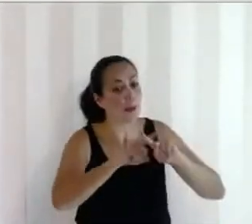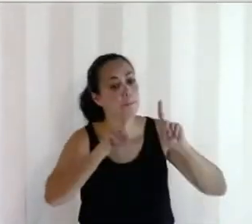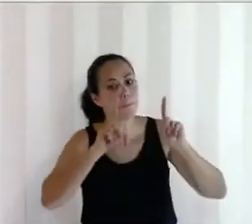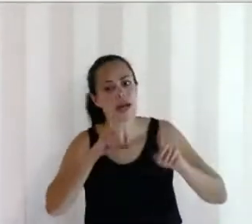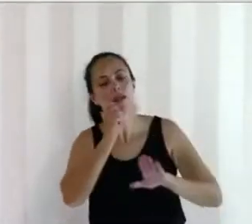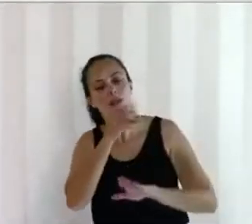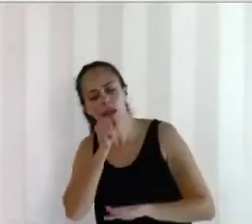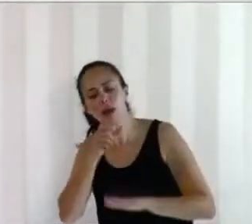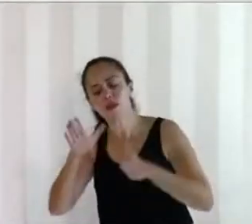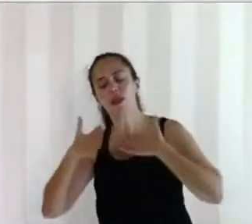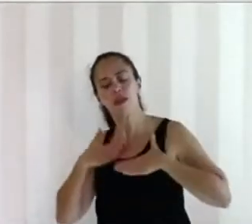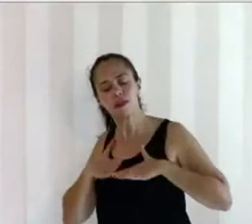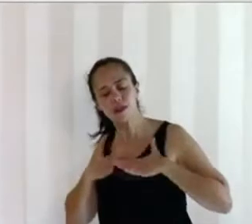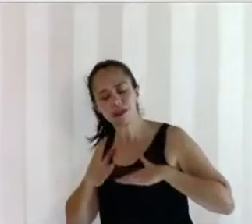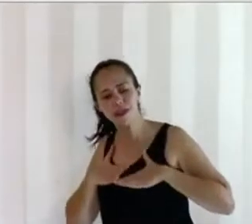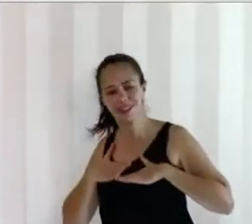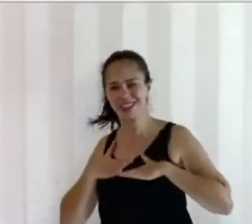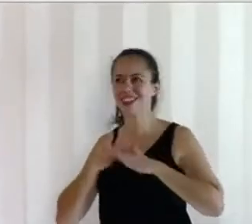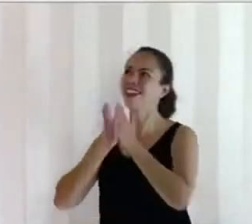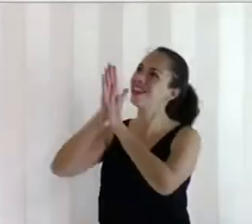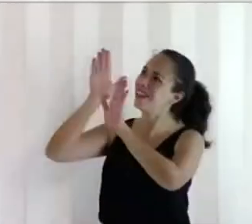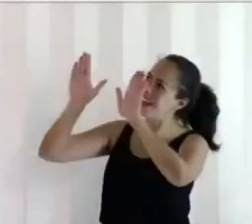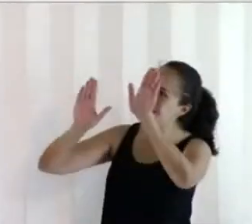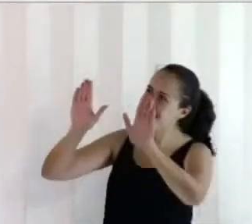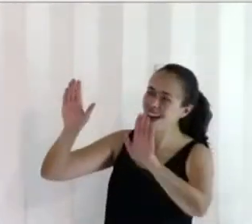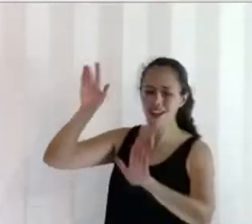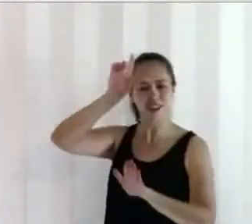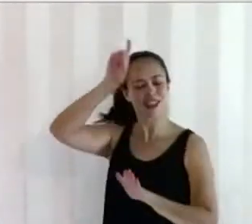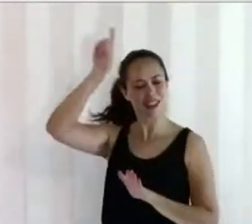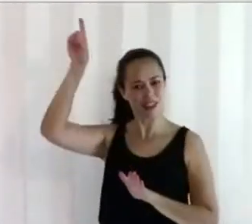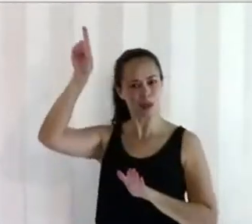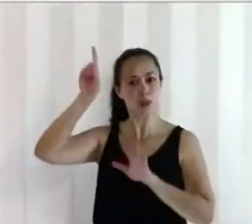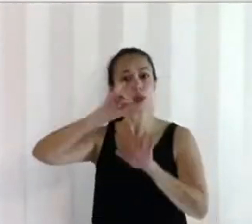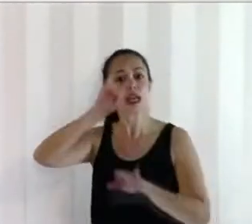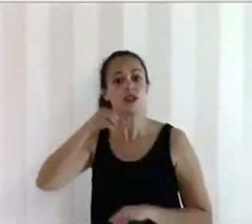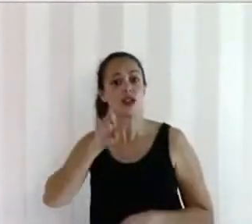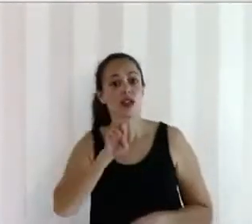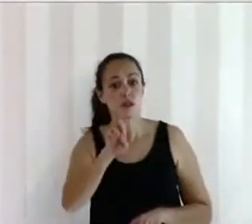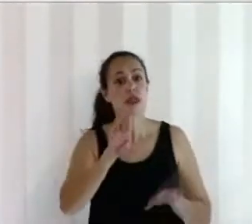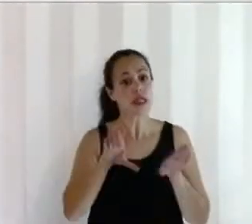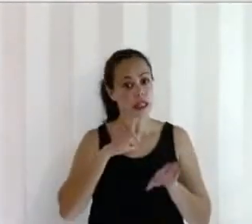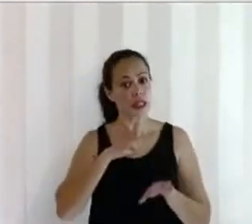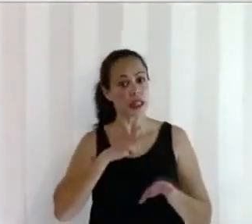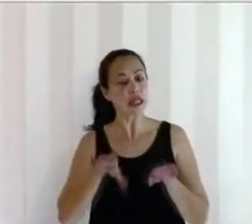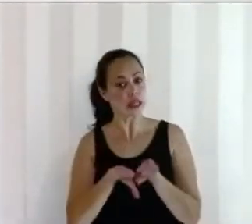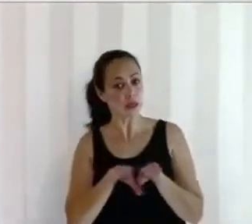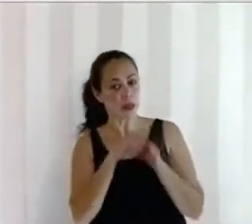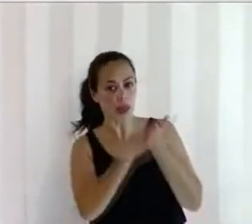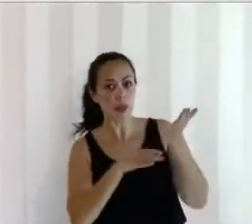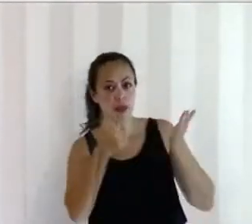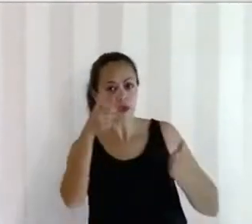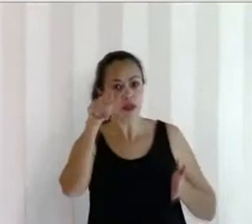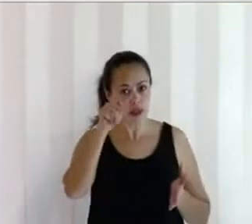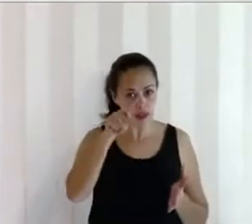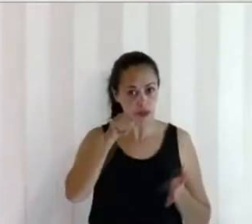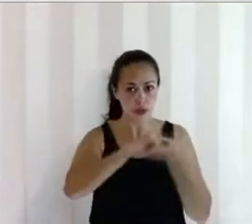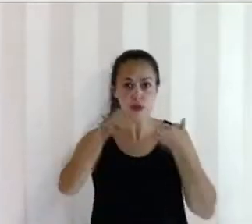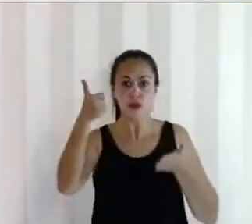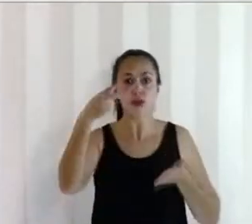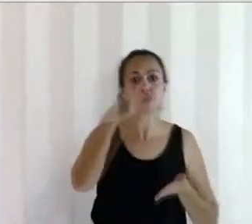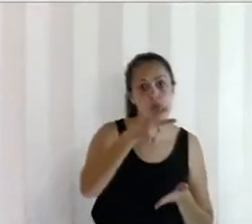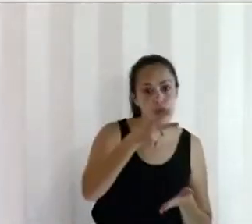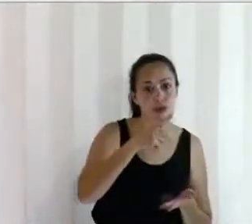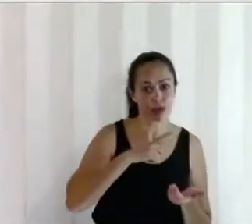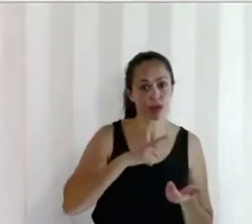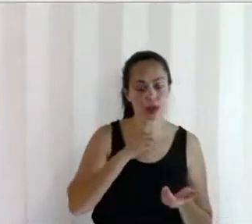maná. Nós temos outras passagens também, como em Jeremias 17, 21, que dizia que devia